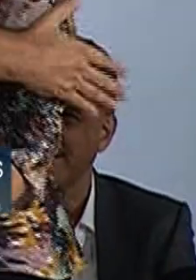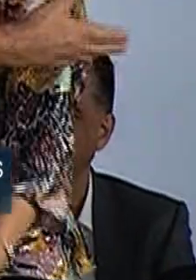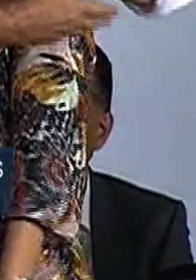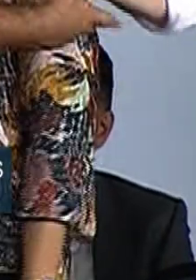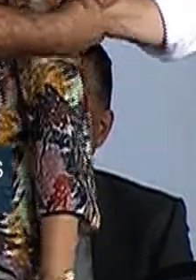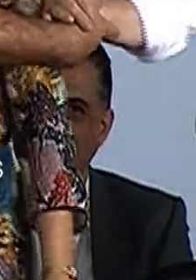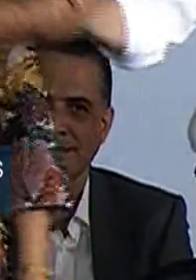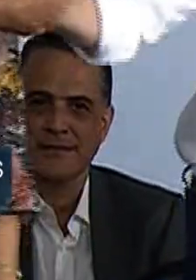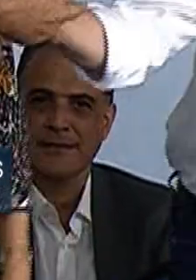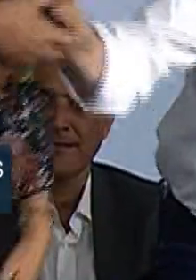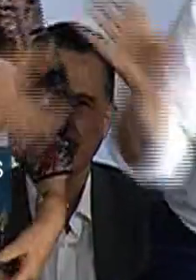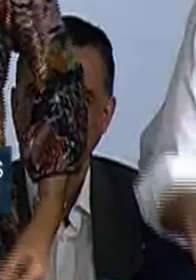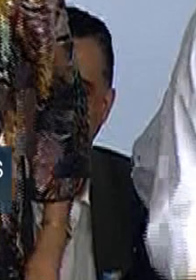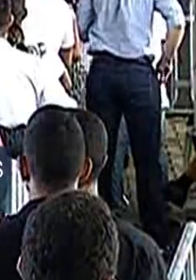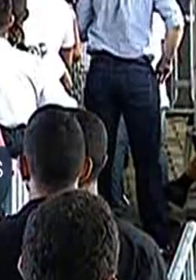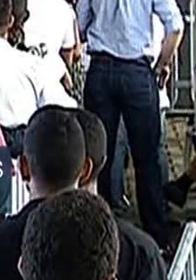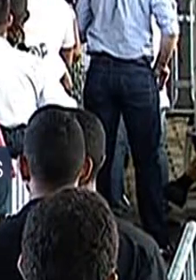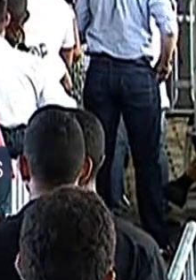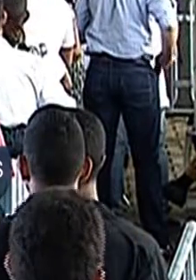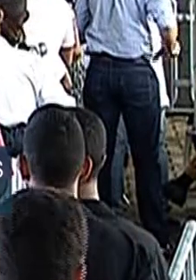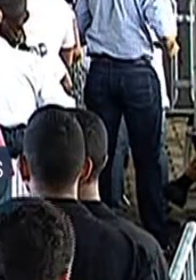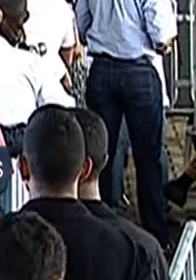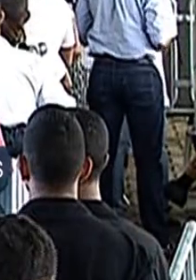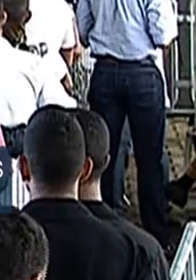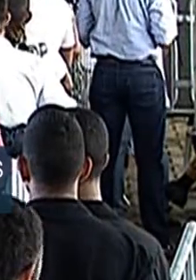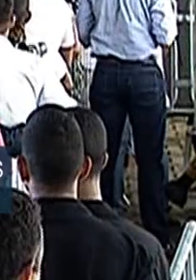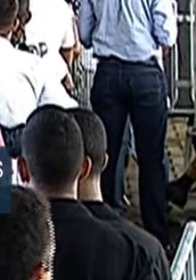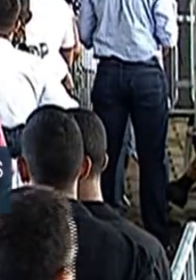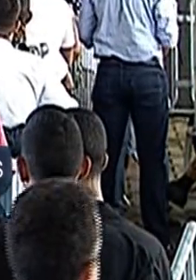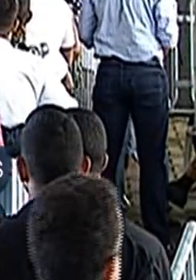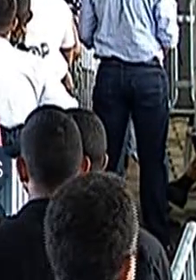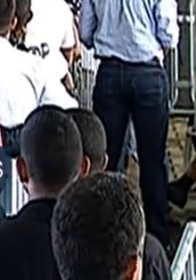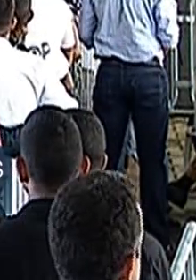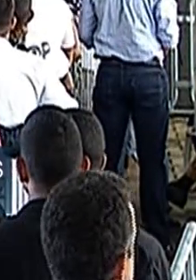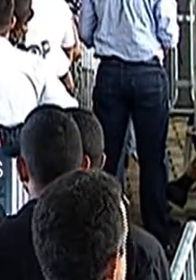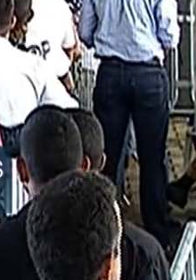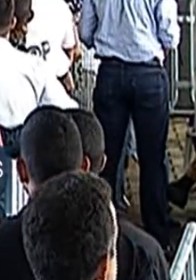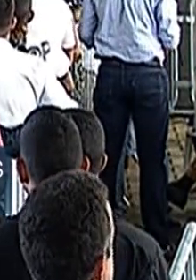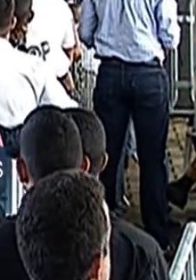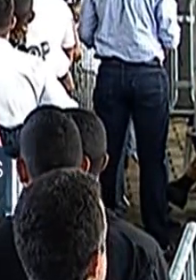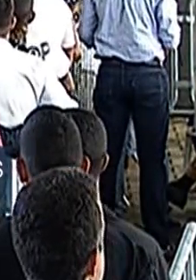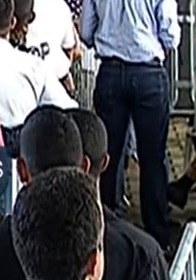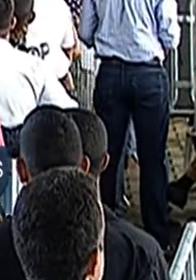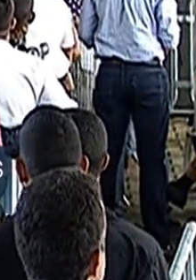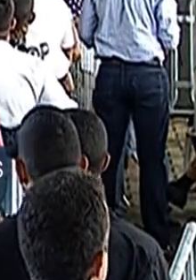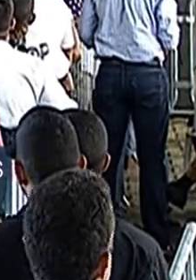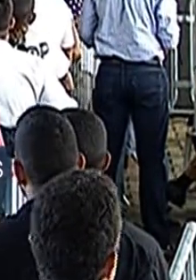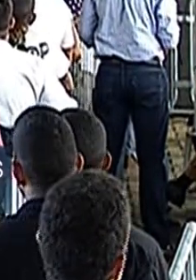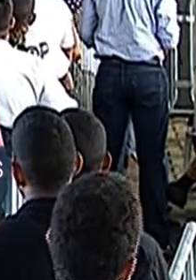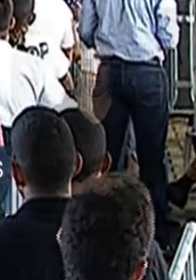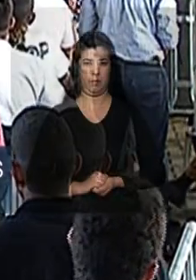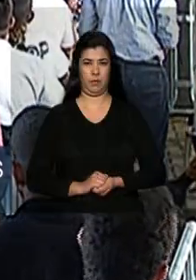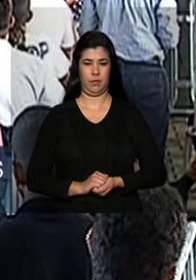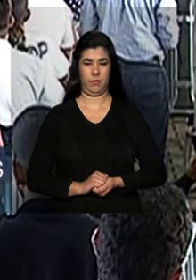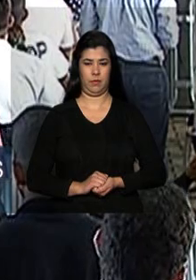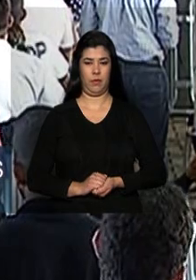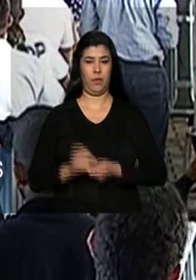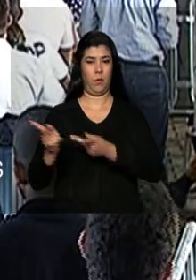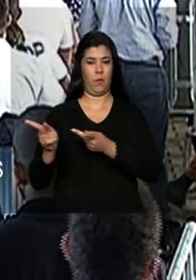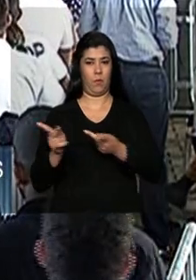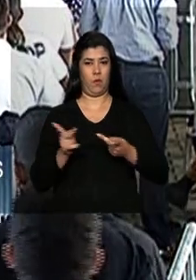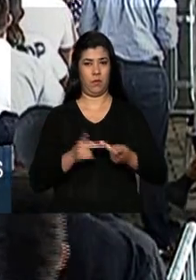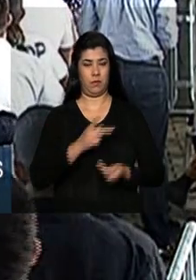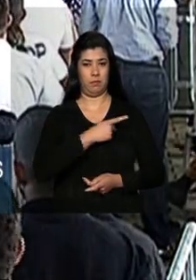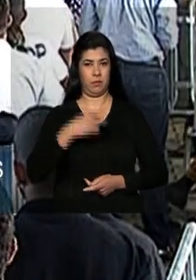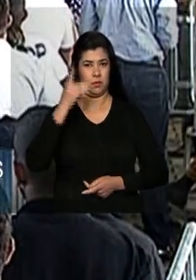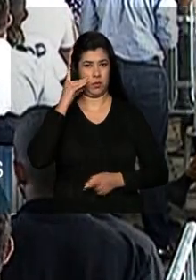Convidamos neste momento a presidenta da República, o governador do Rio de Janeiro, o ministro das Cidades, o